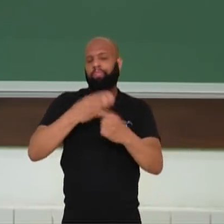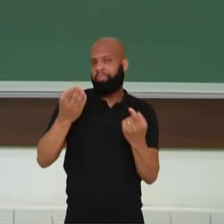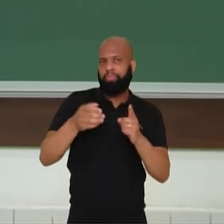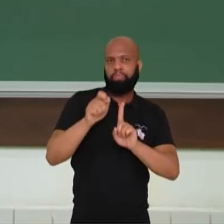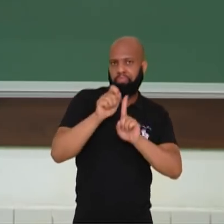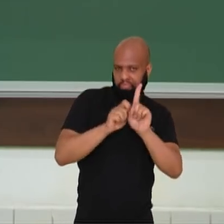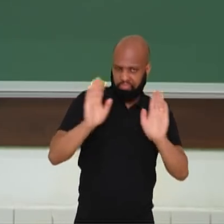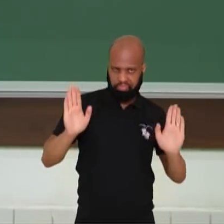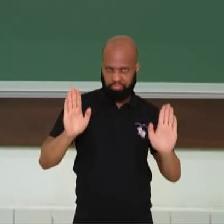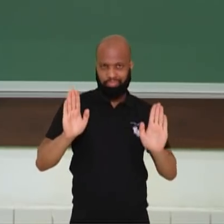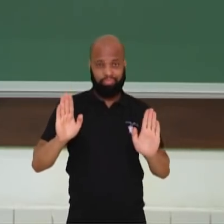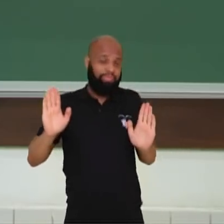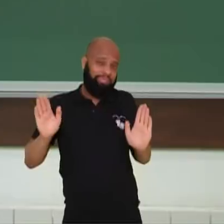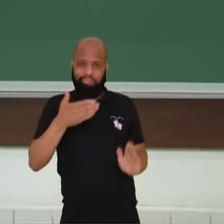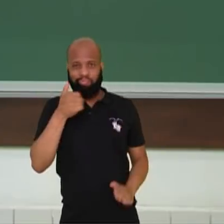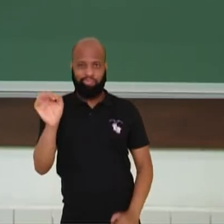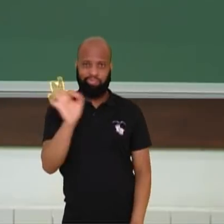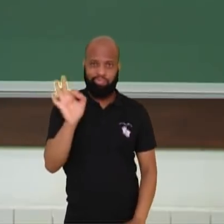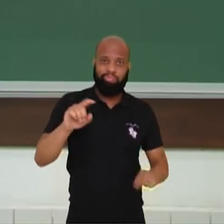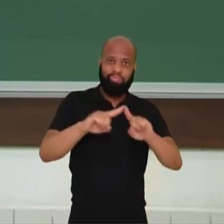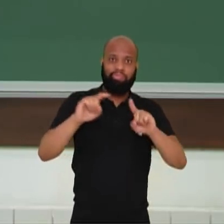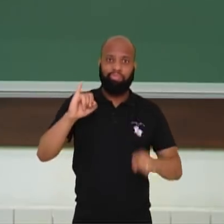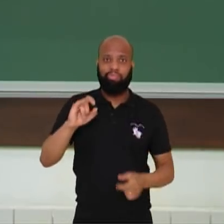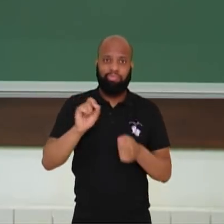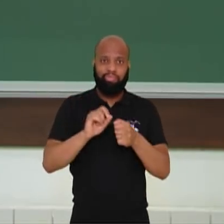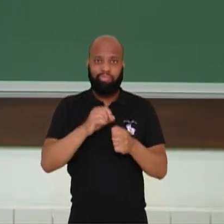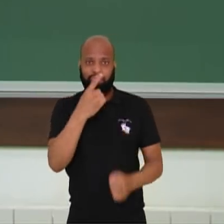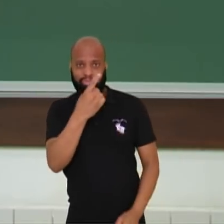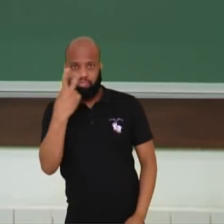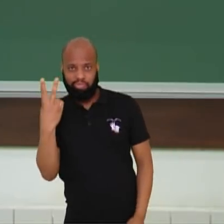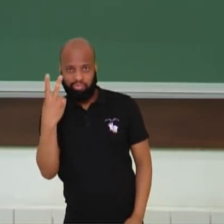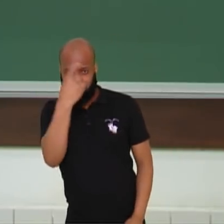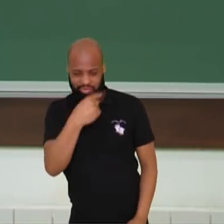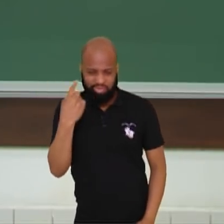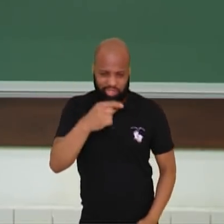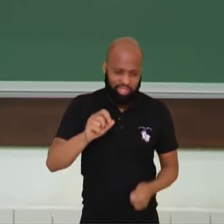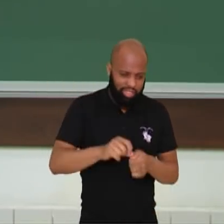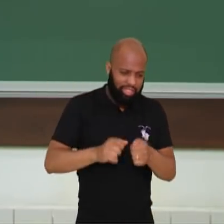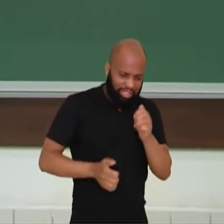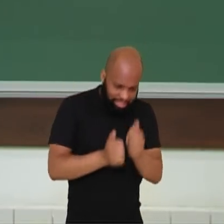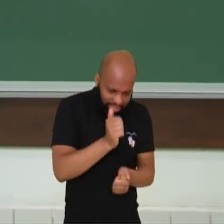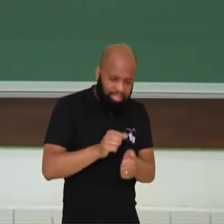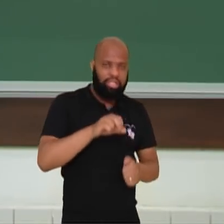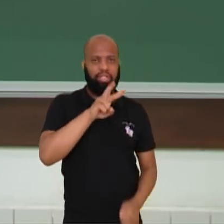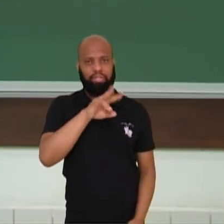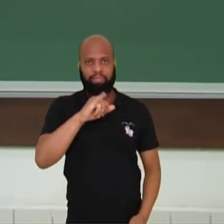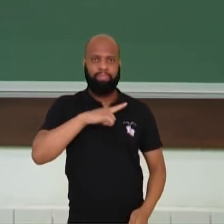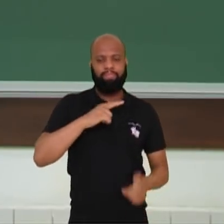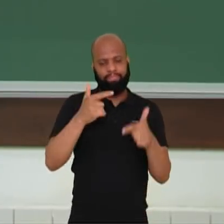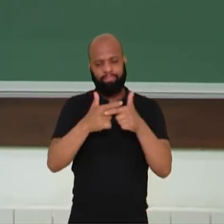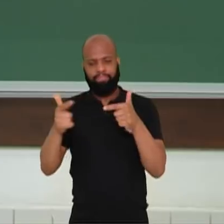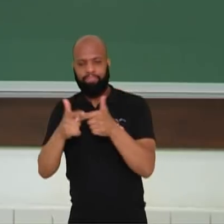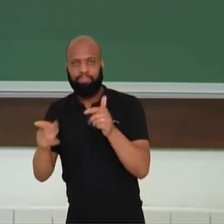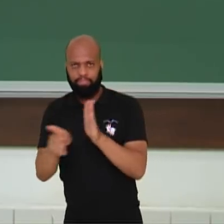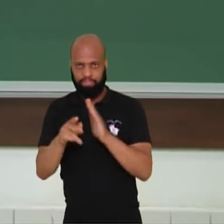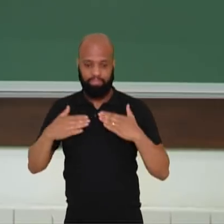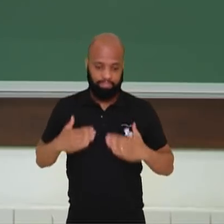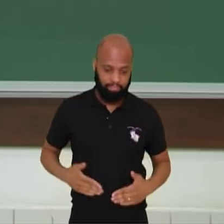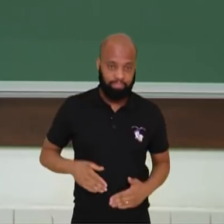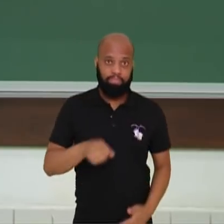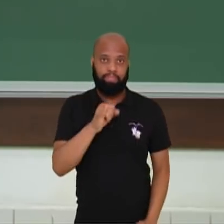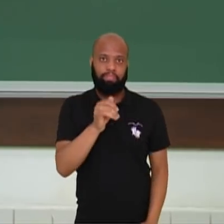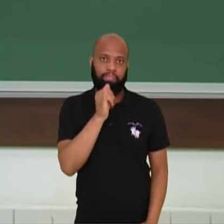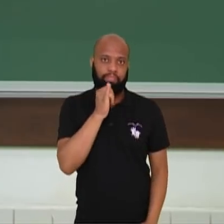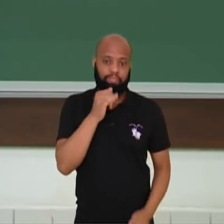os dias, você vai lesionar o seu corpo, você vai se machucar. Se você joga um pouquinho de videogame